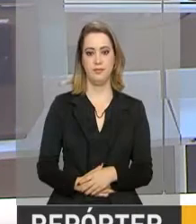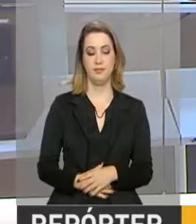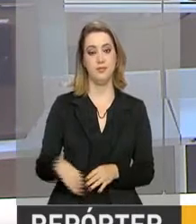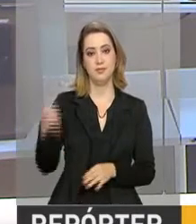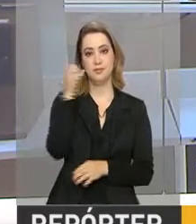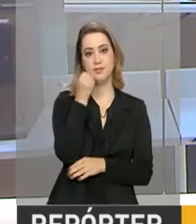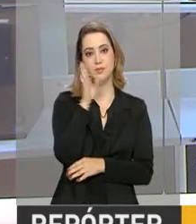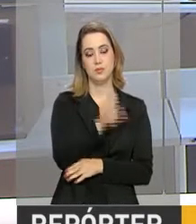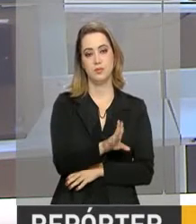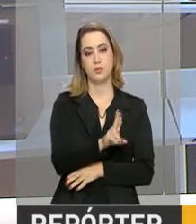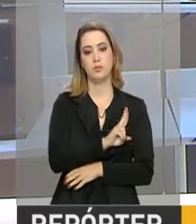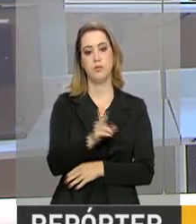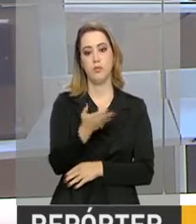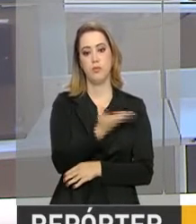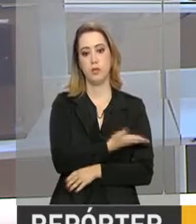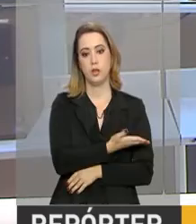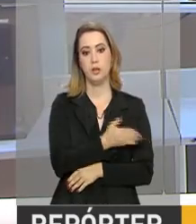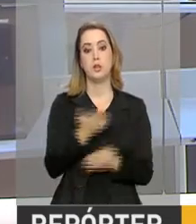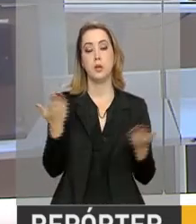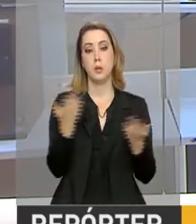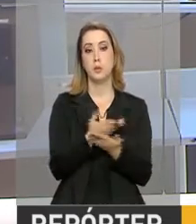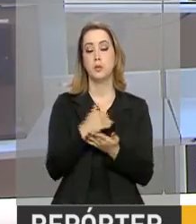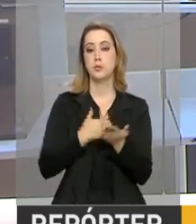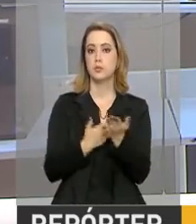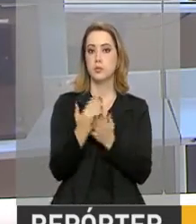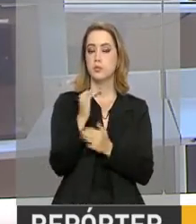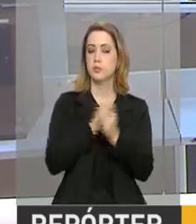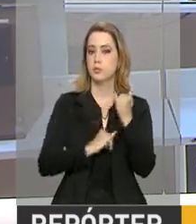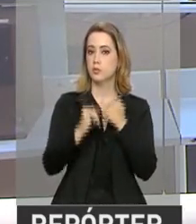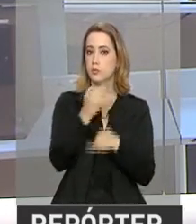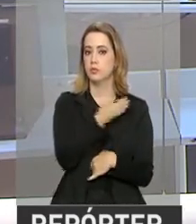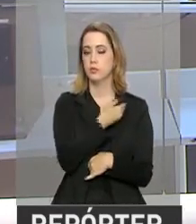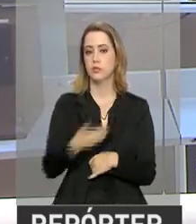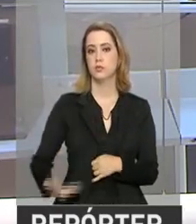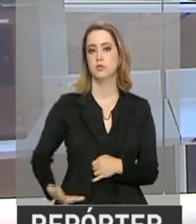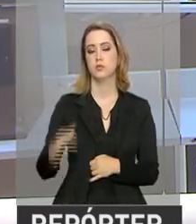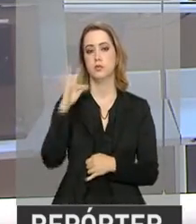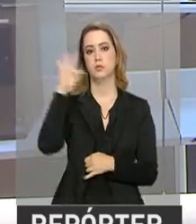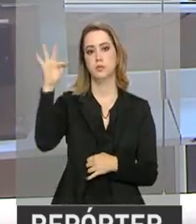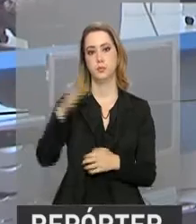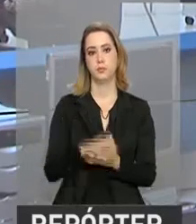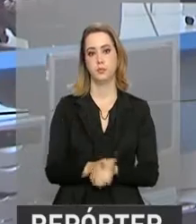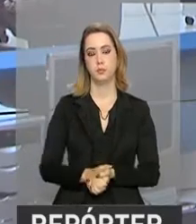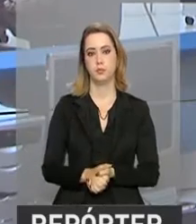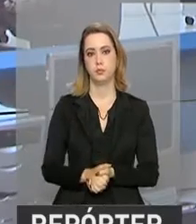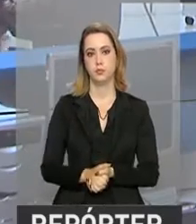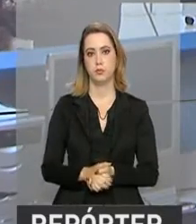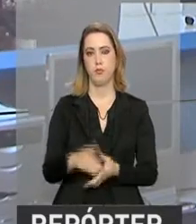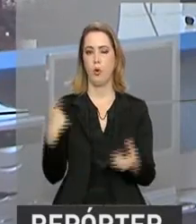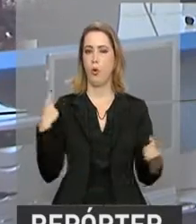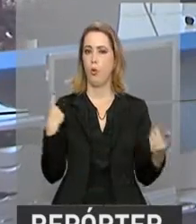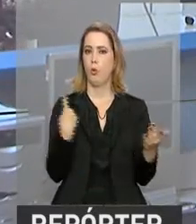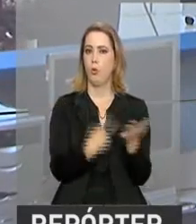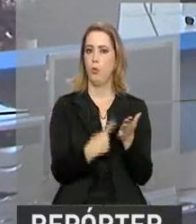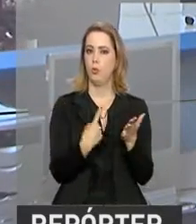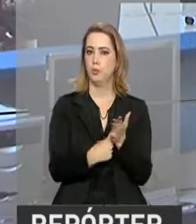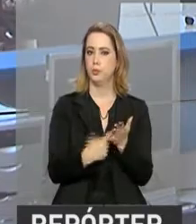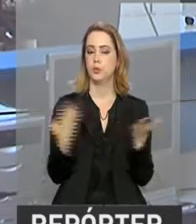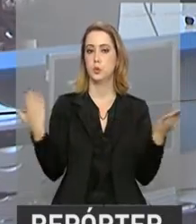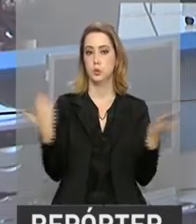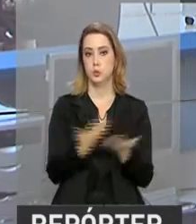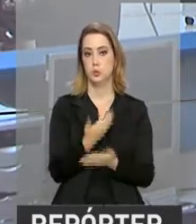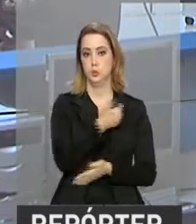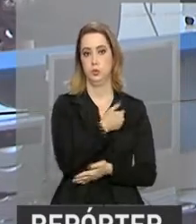Olá, boa tarde. Eu sou José Luiz Filho e a partir de agora trago para você as notícias do governo federal. Um acordo foi firmado hoje